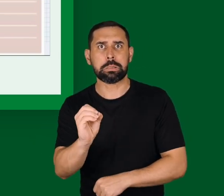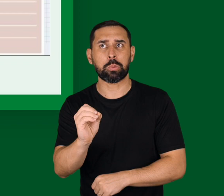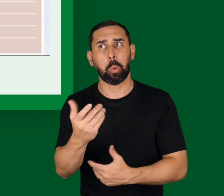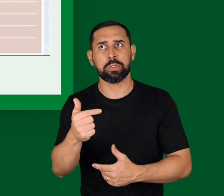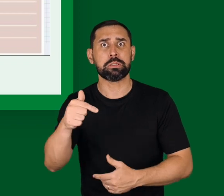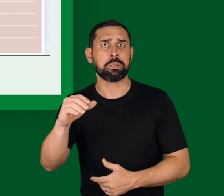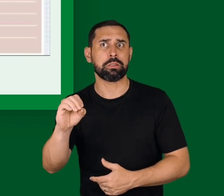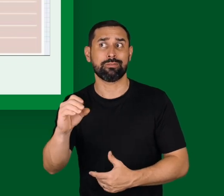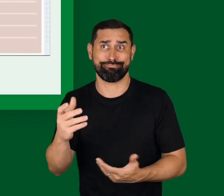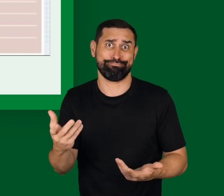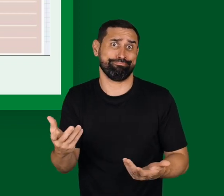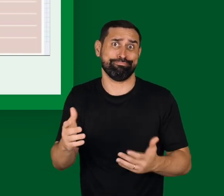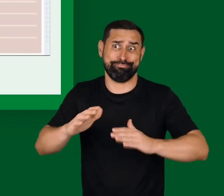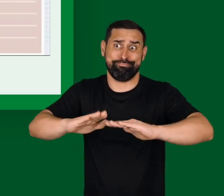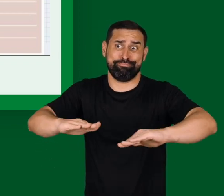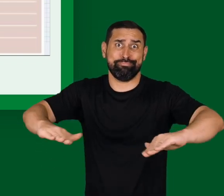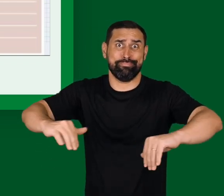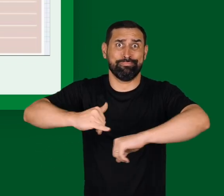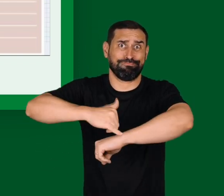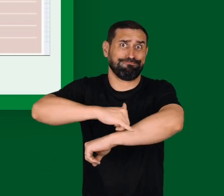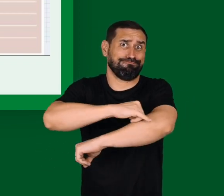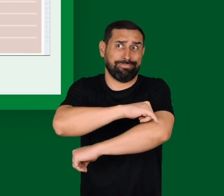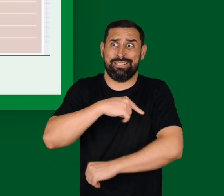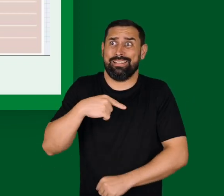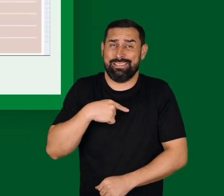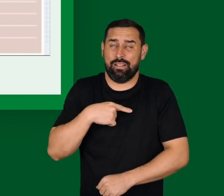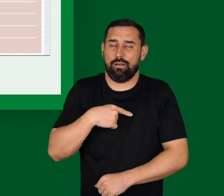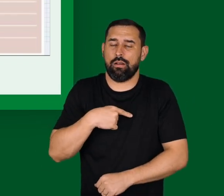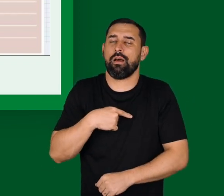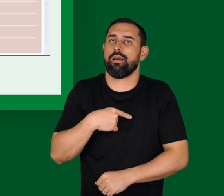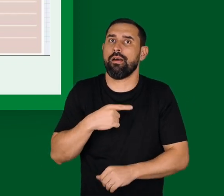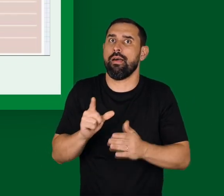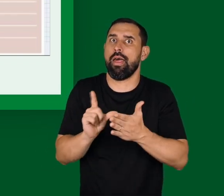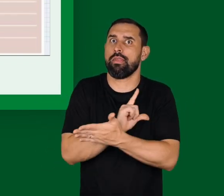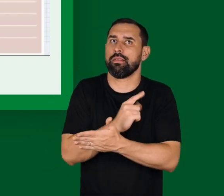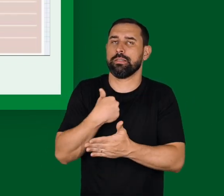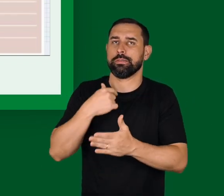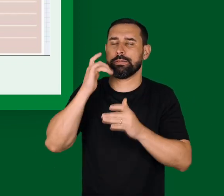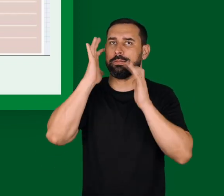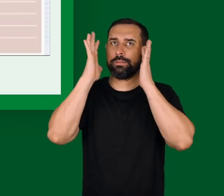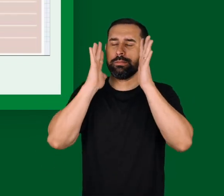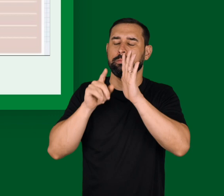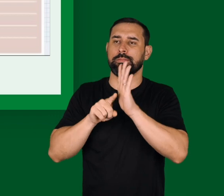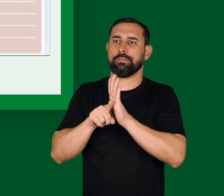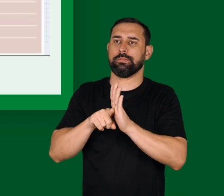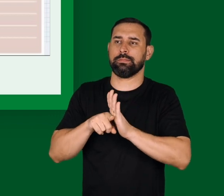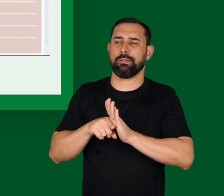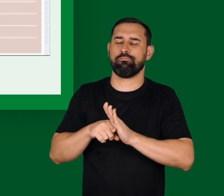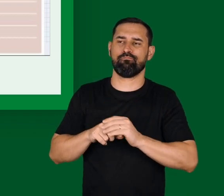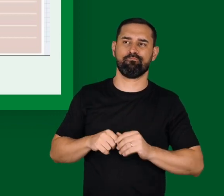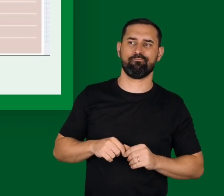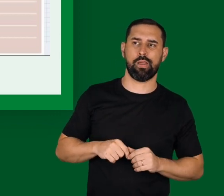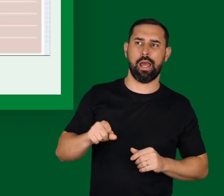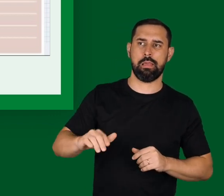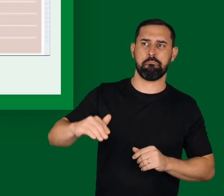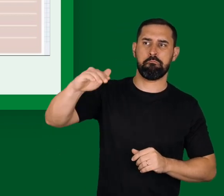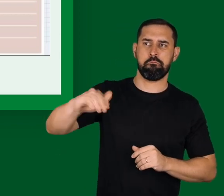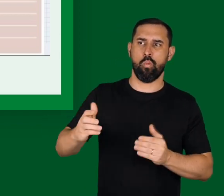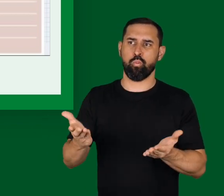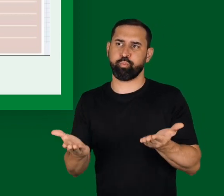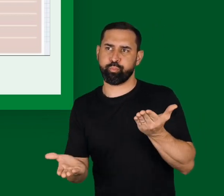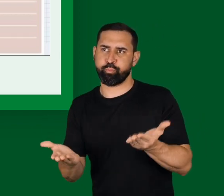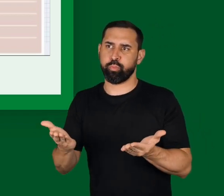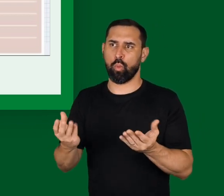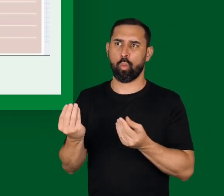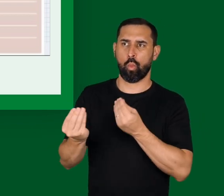né? A obesidade é uma realidade dentro do público pediátrico. Então, também é importante a gente considerar